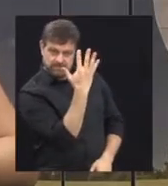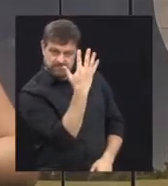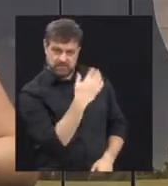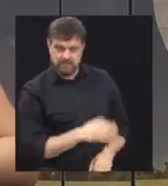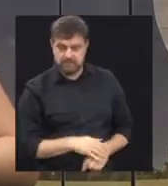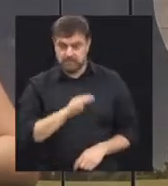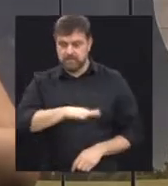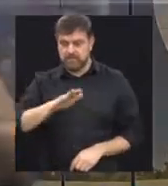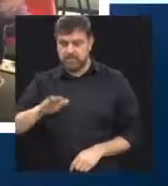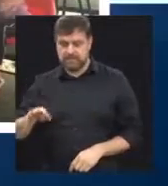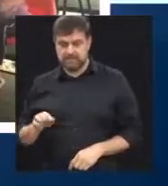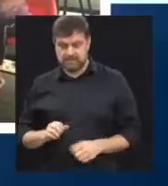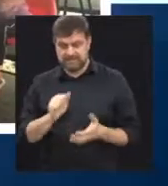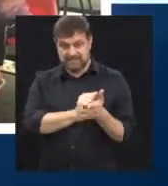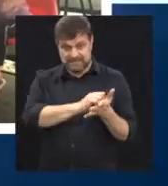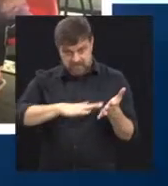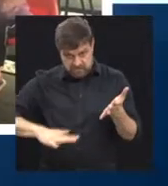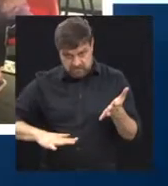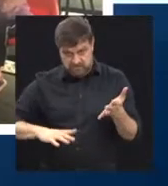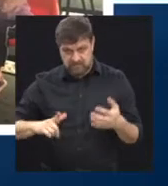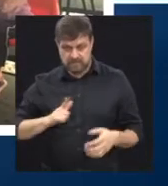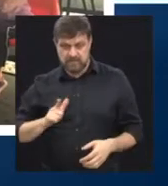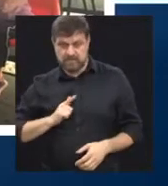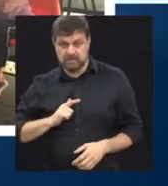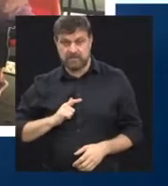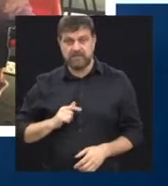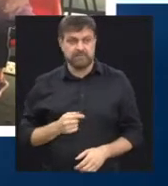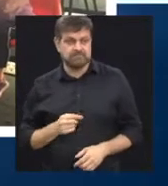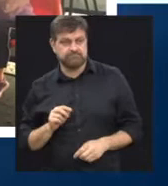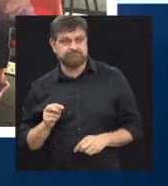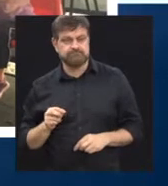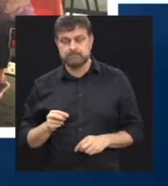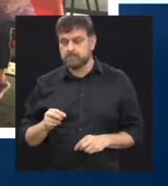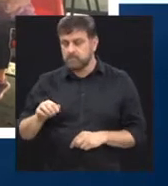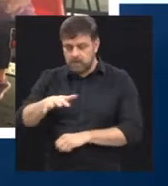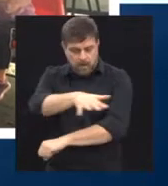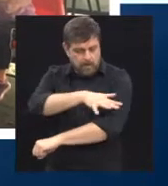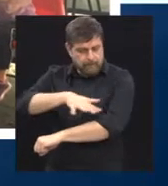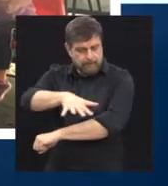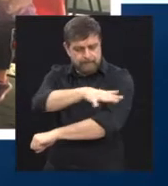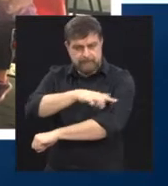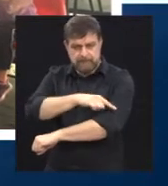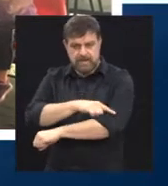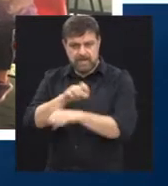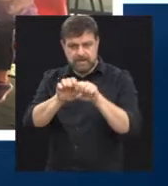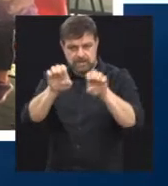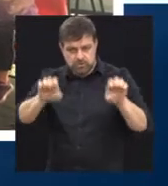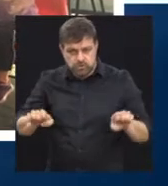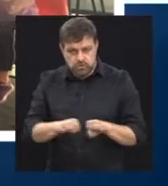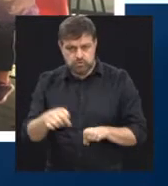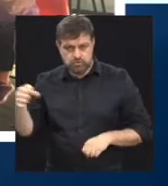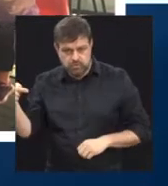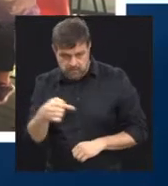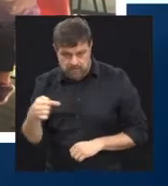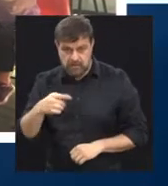momentos, essas crianças participam de atividades externas. Então, os nossos parques, toda a